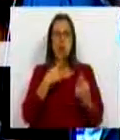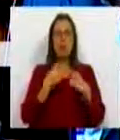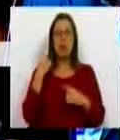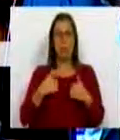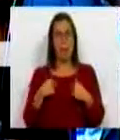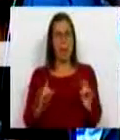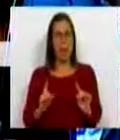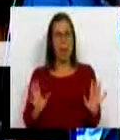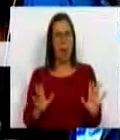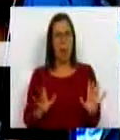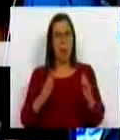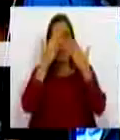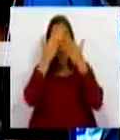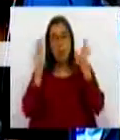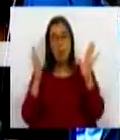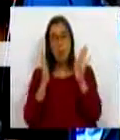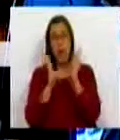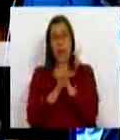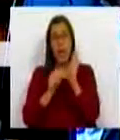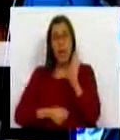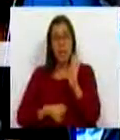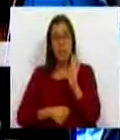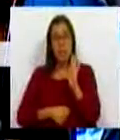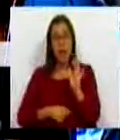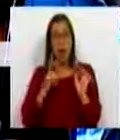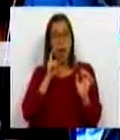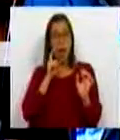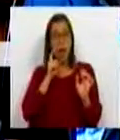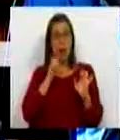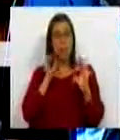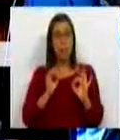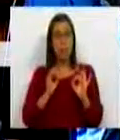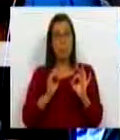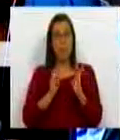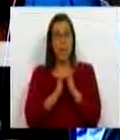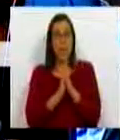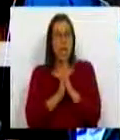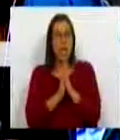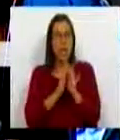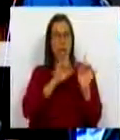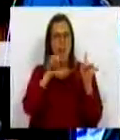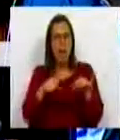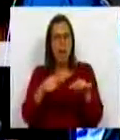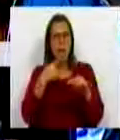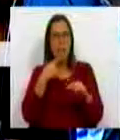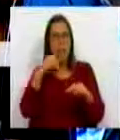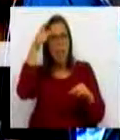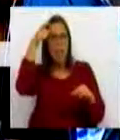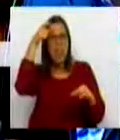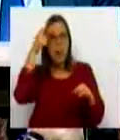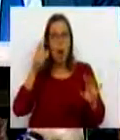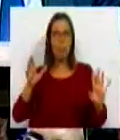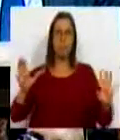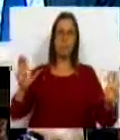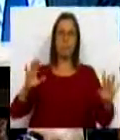estranha. Agora, os democratas cristãos, tão defensores efetivamente da doutrina da Igreja, virem para aqui trazer o diabo, é